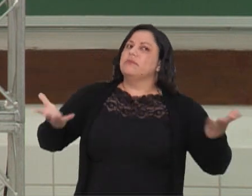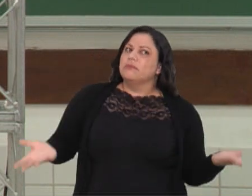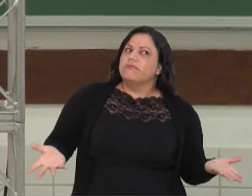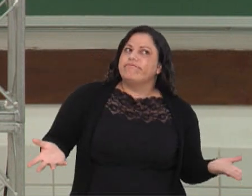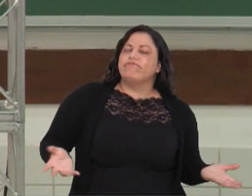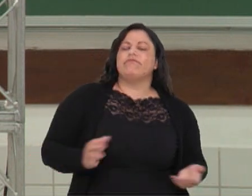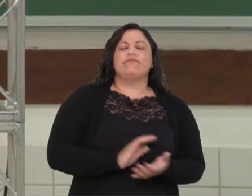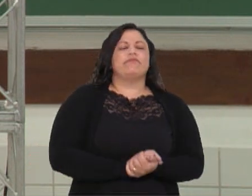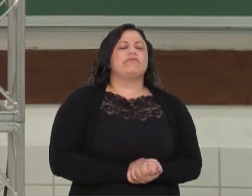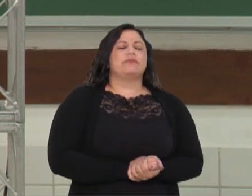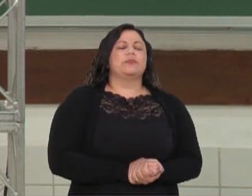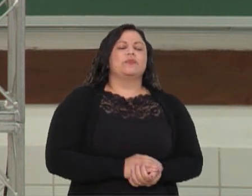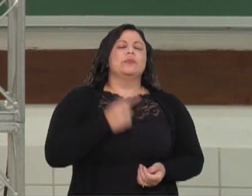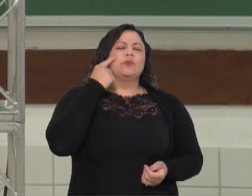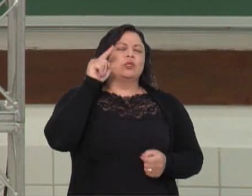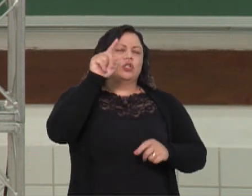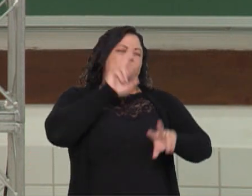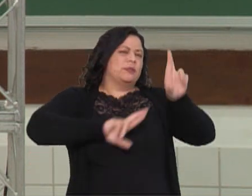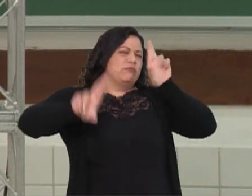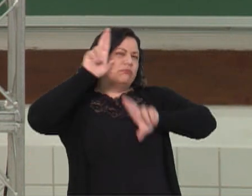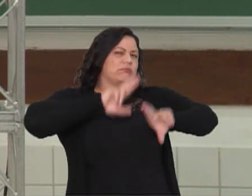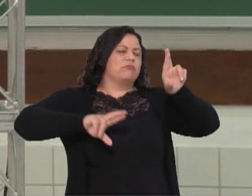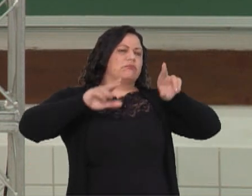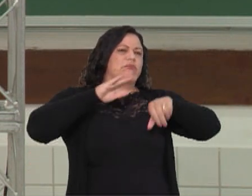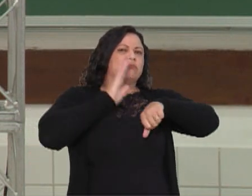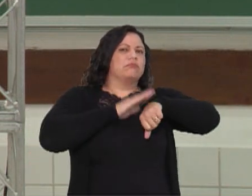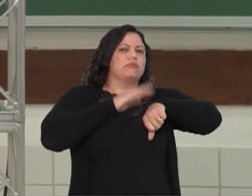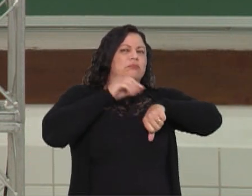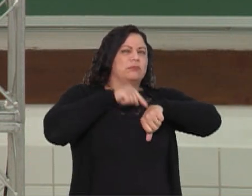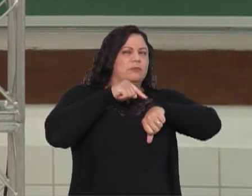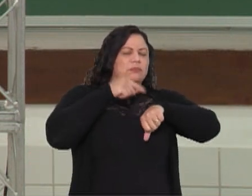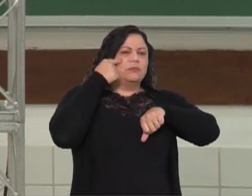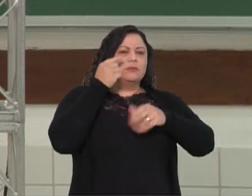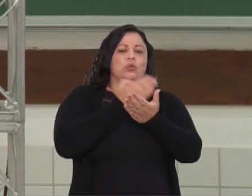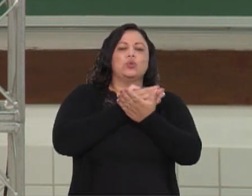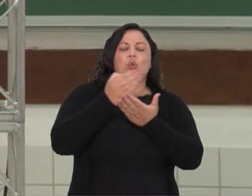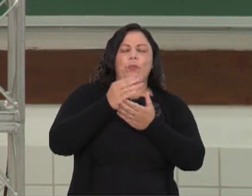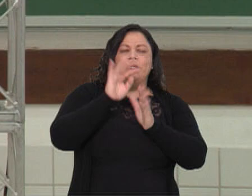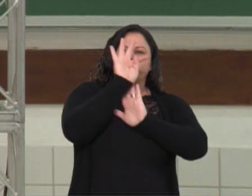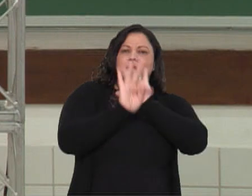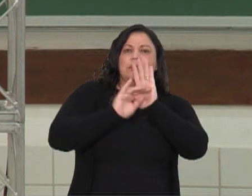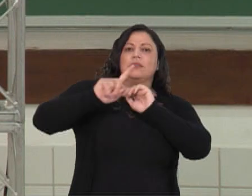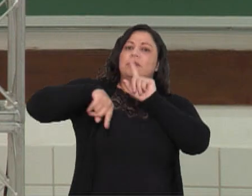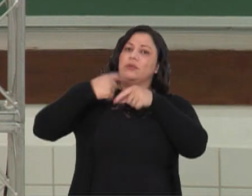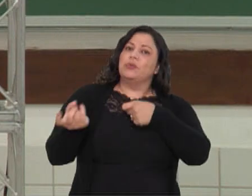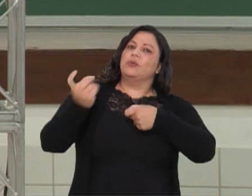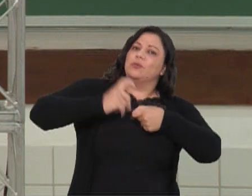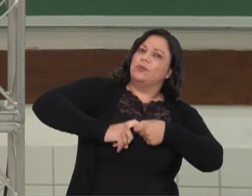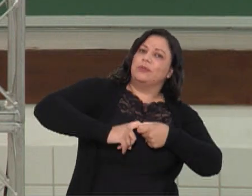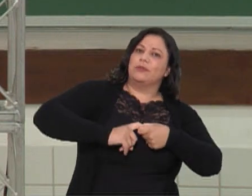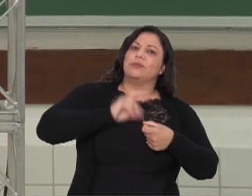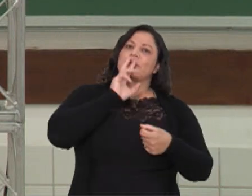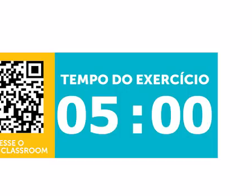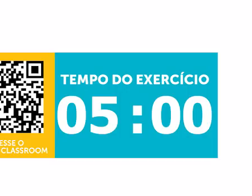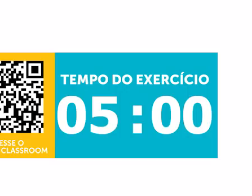Vou deixar vocês analisando aqui o começo do texto e nós já voltamos com a resposta, tudo bem?